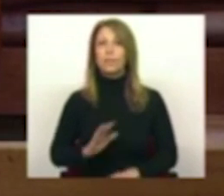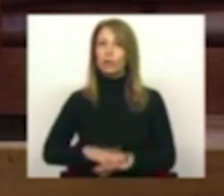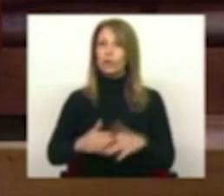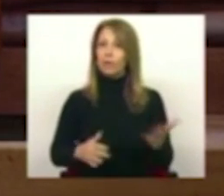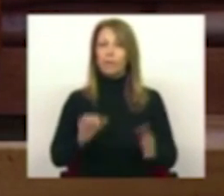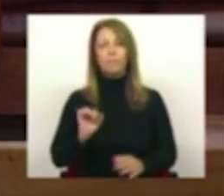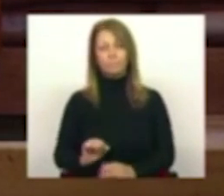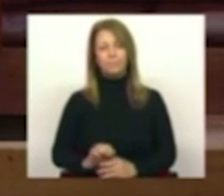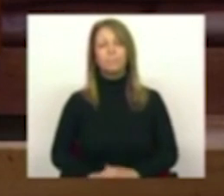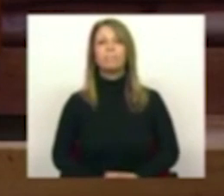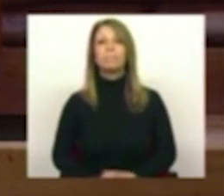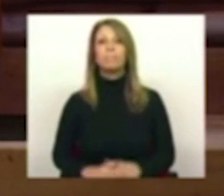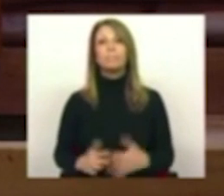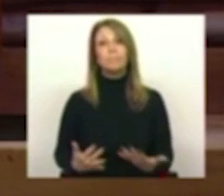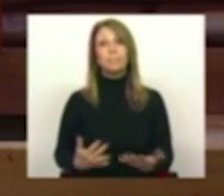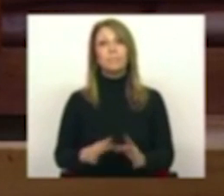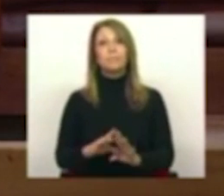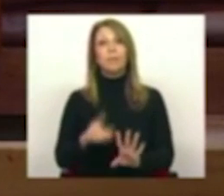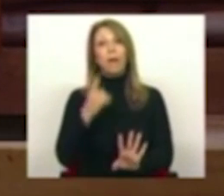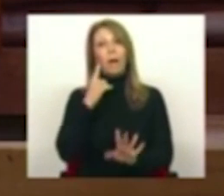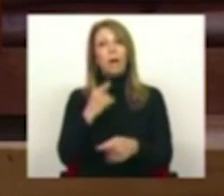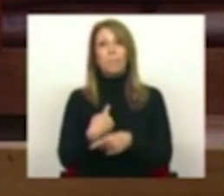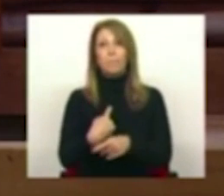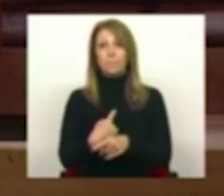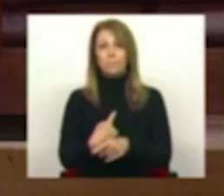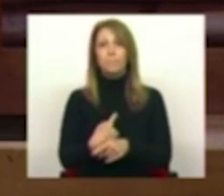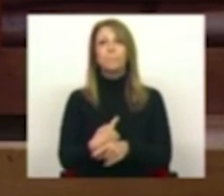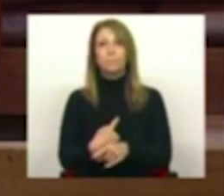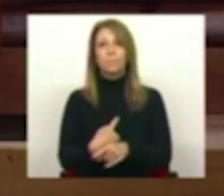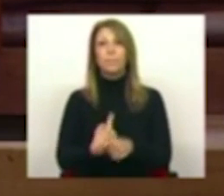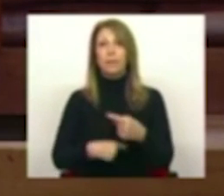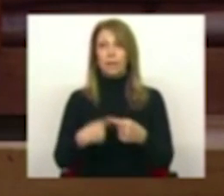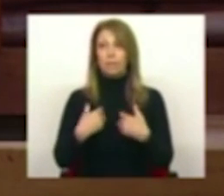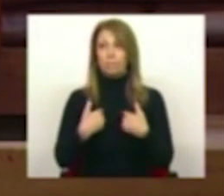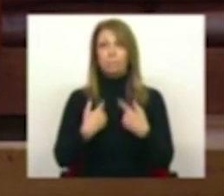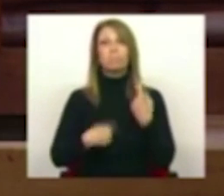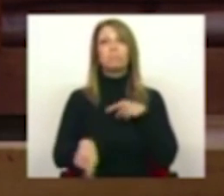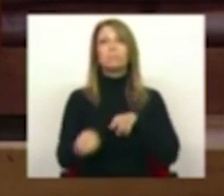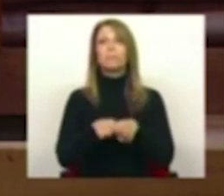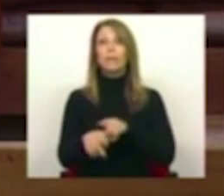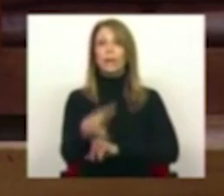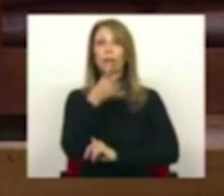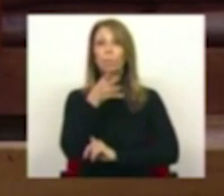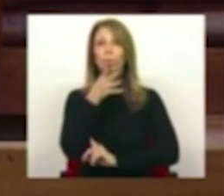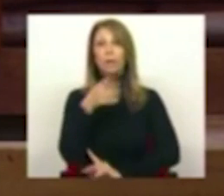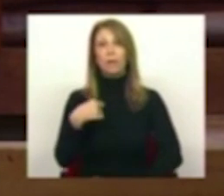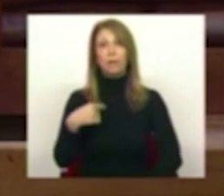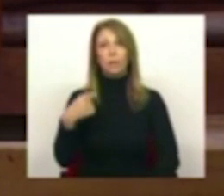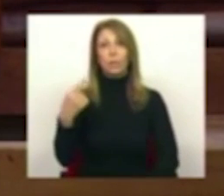esquerda. Enquanto deputada única do